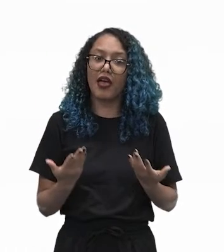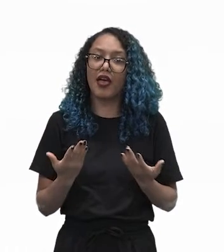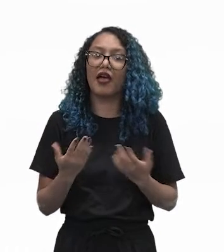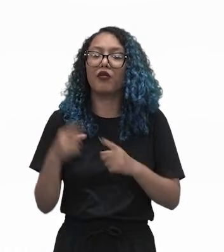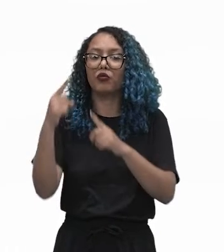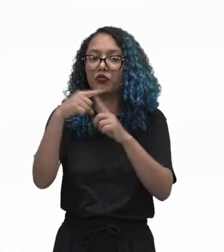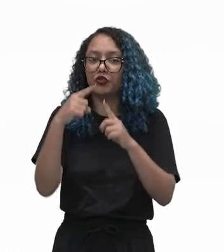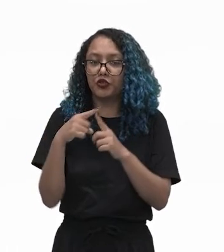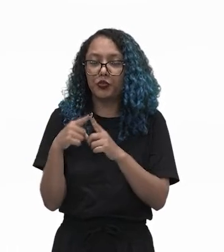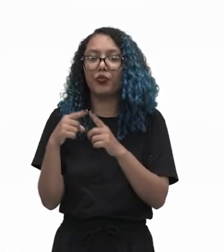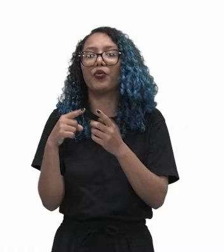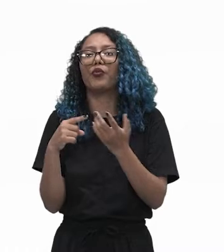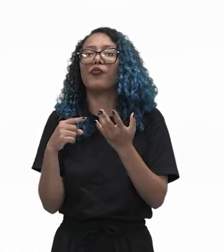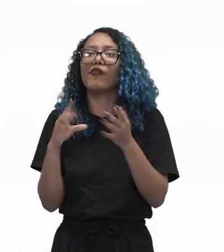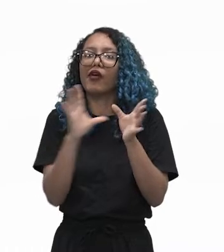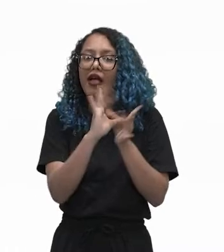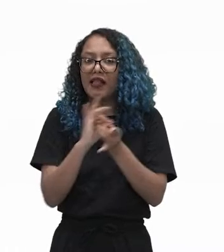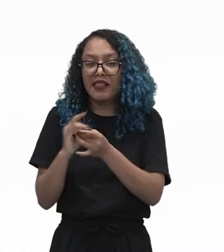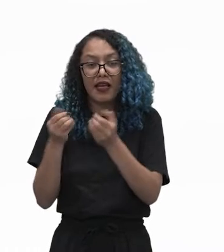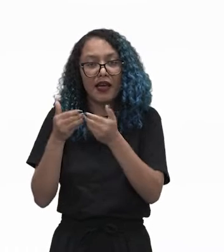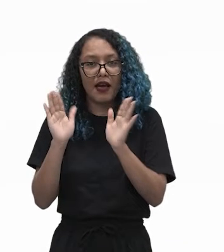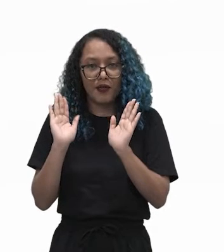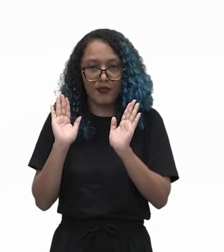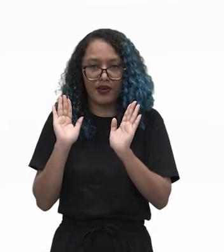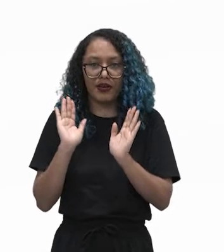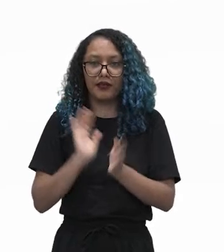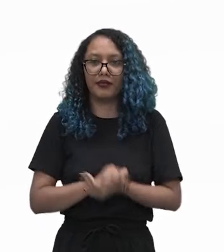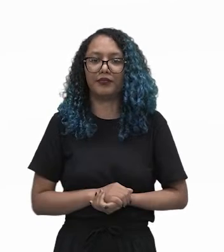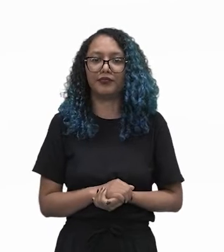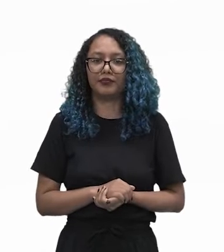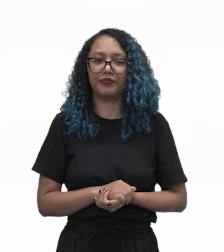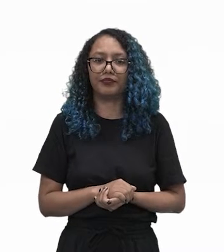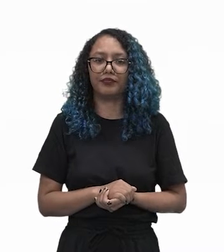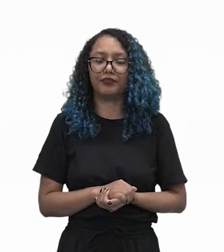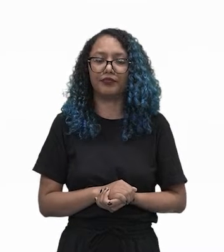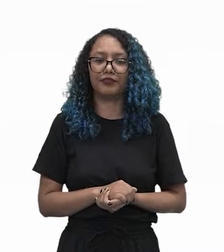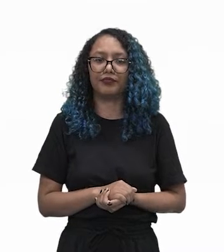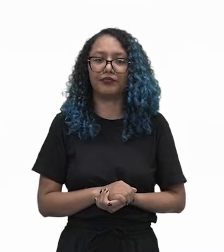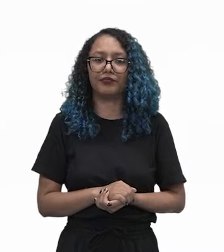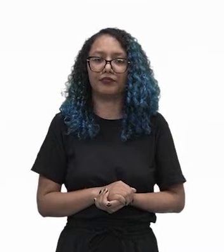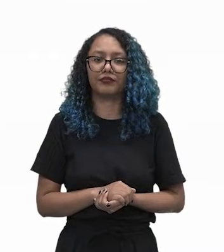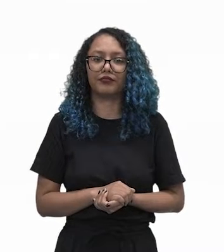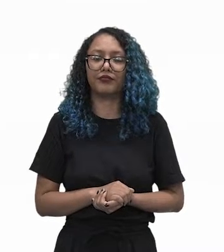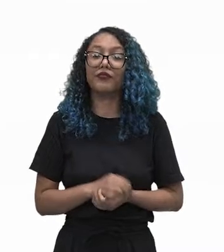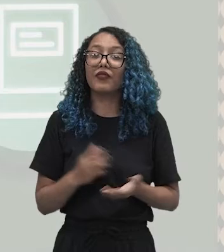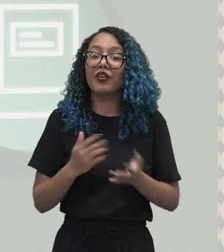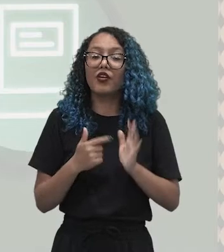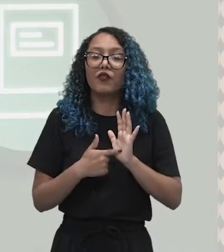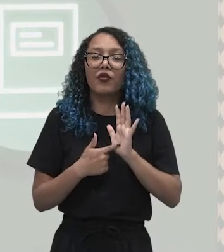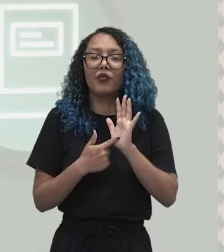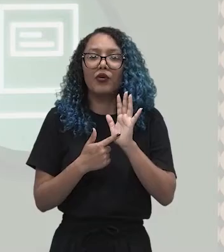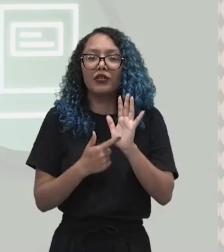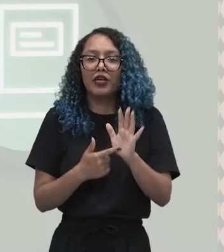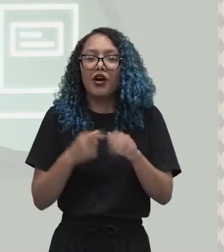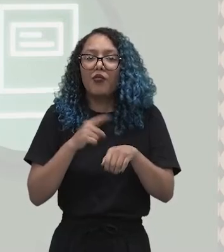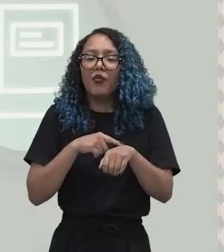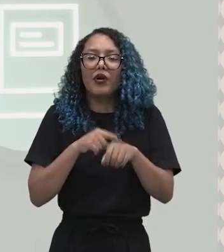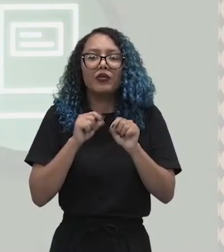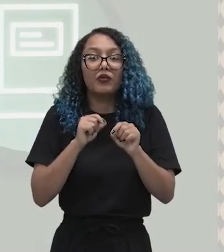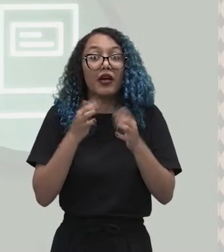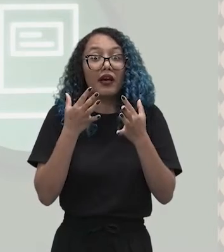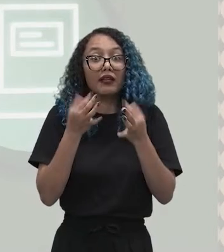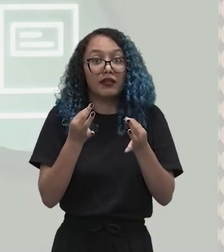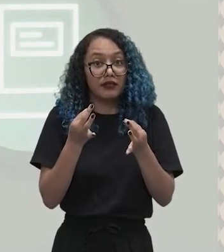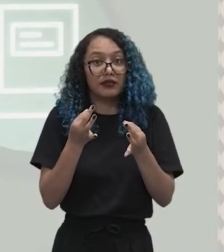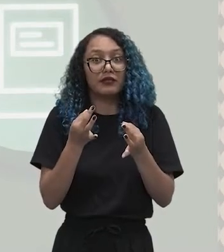abertas. Então, eu trouxe aqui para a nossa aula um momento bacaninha chamado Fique de Olho,